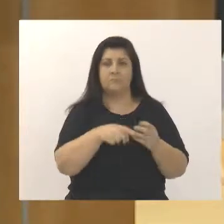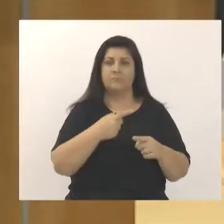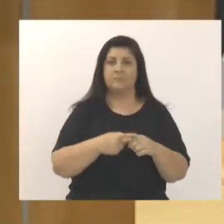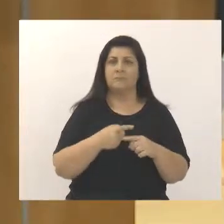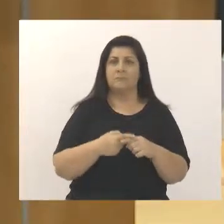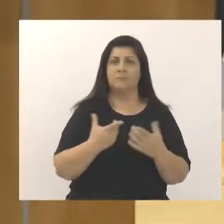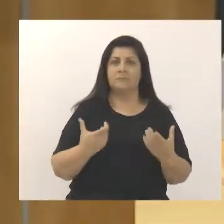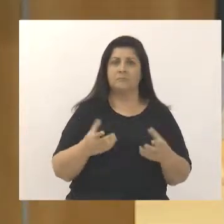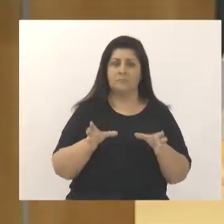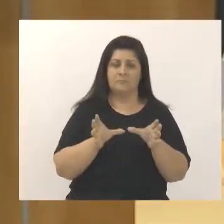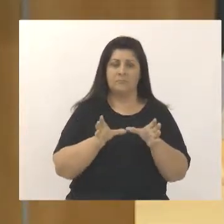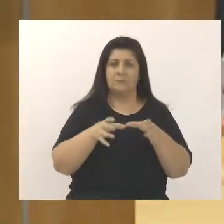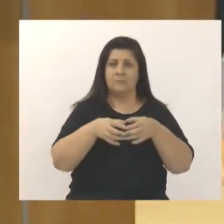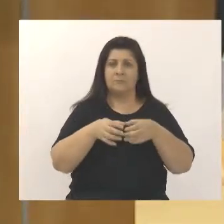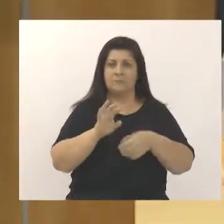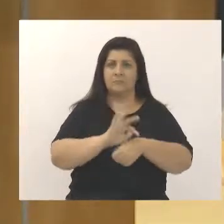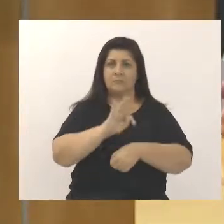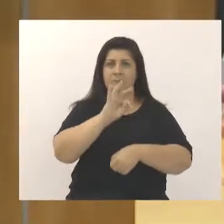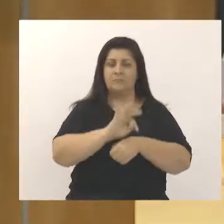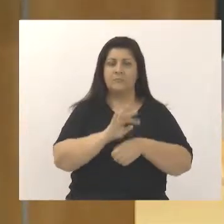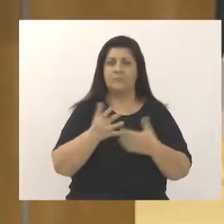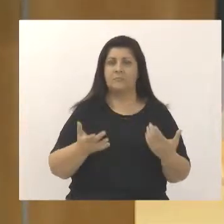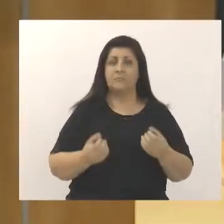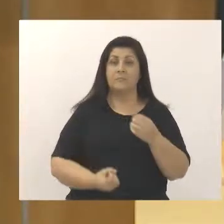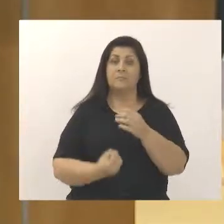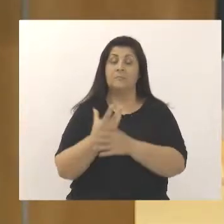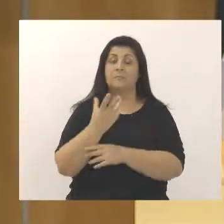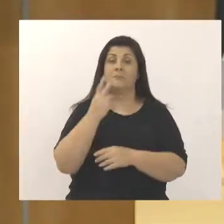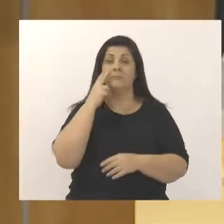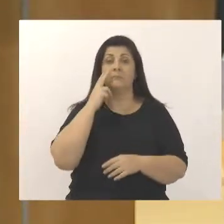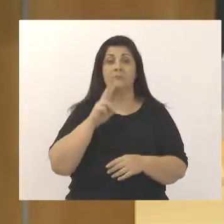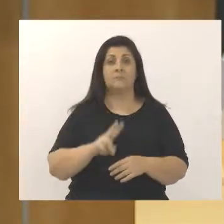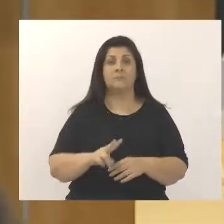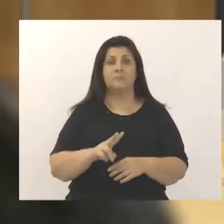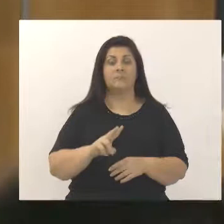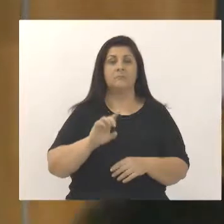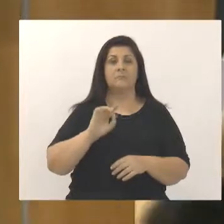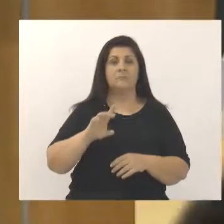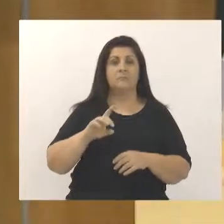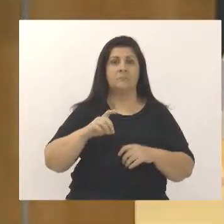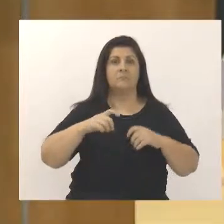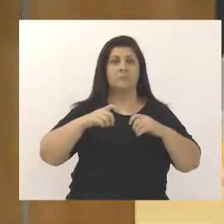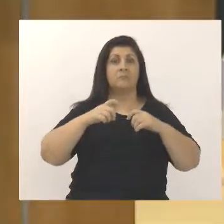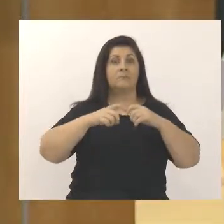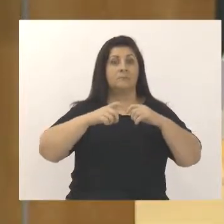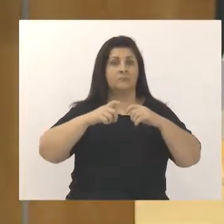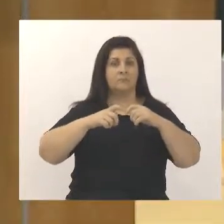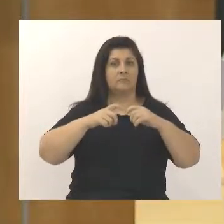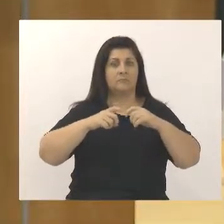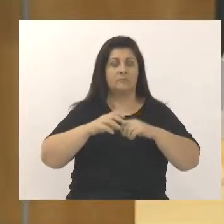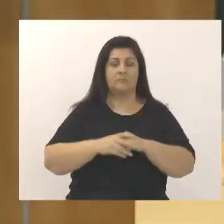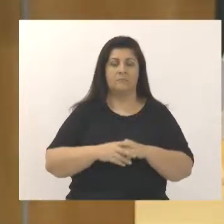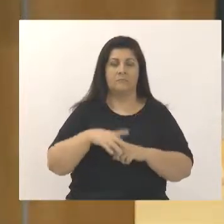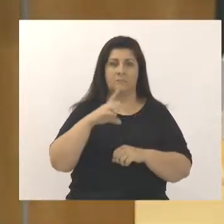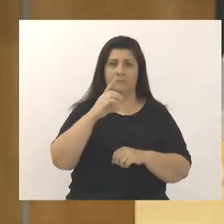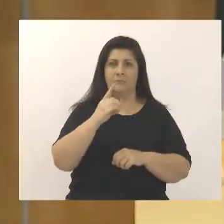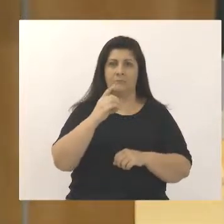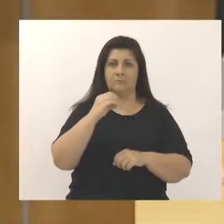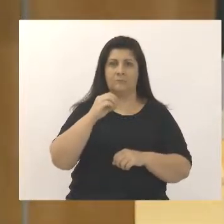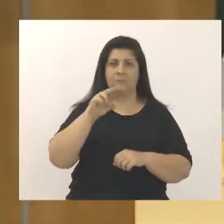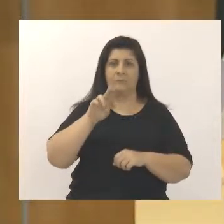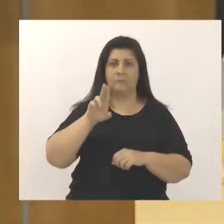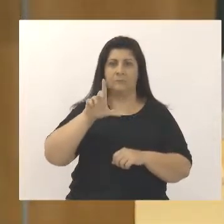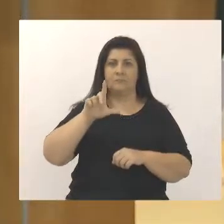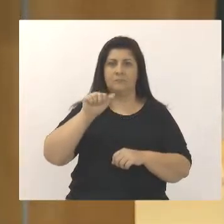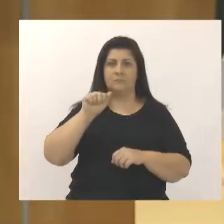do CRM ela foi criada para avaliar profissionais médicos, e doulas não são médicos.